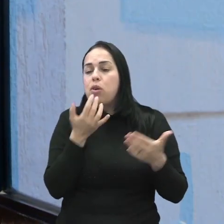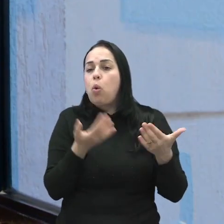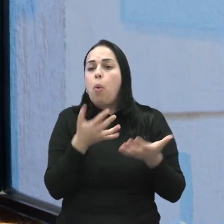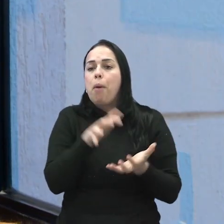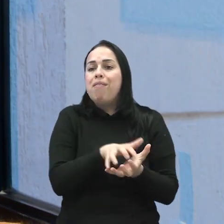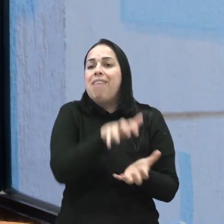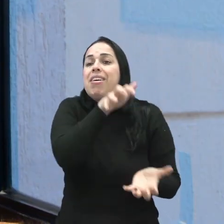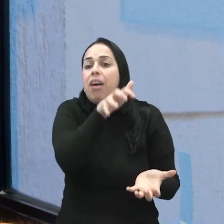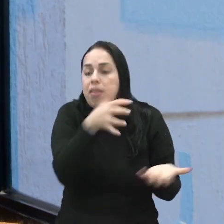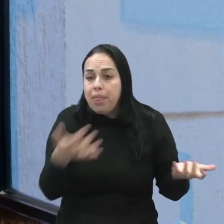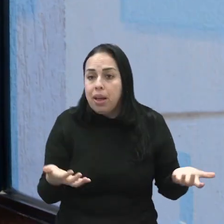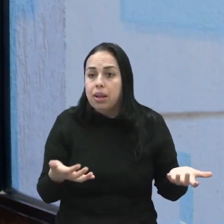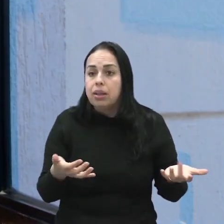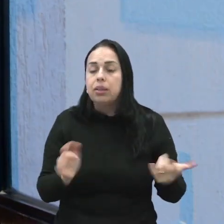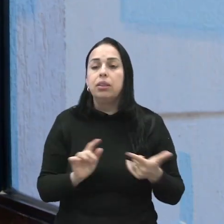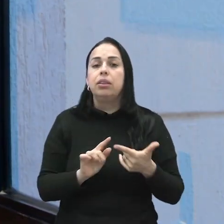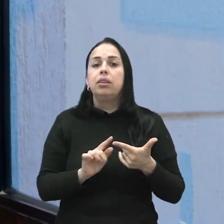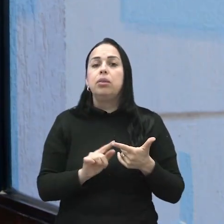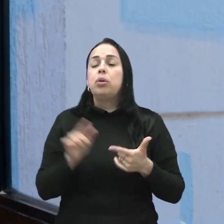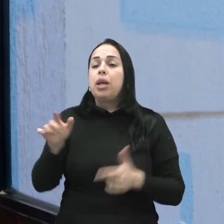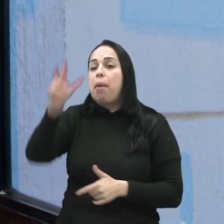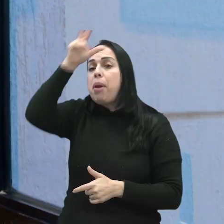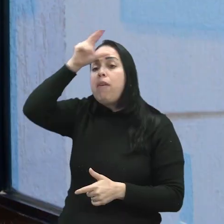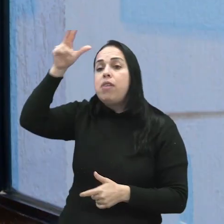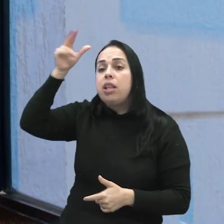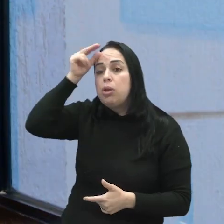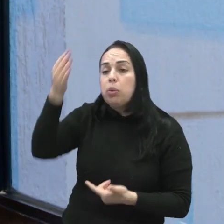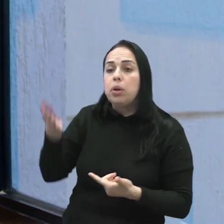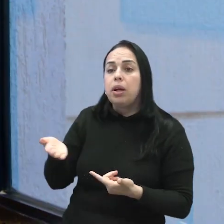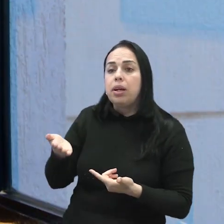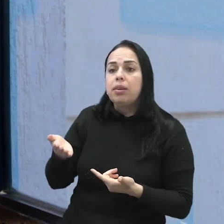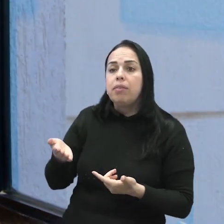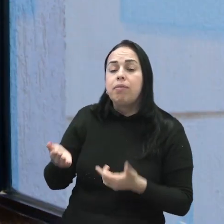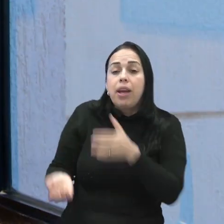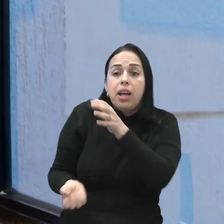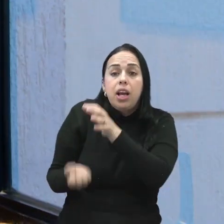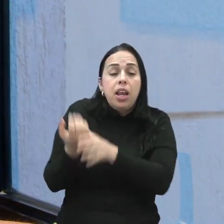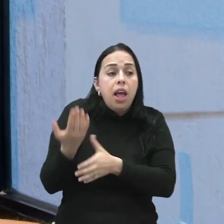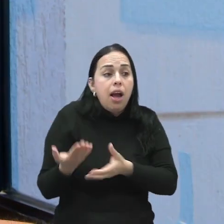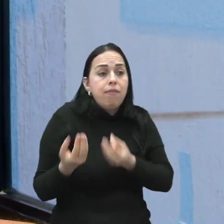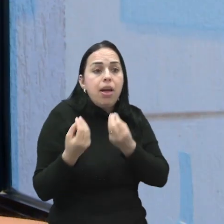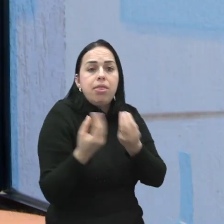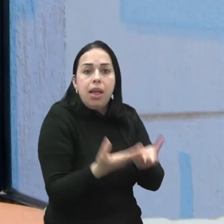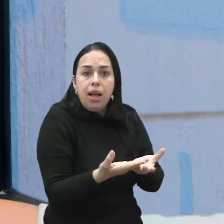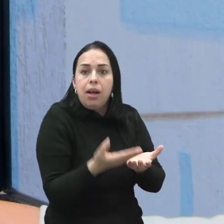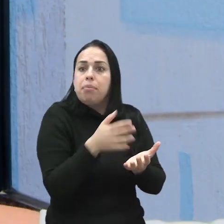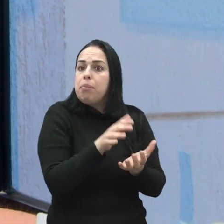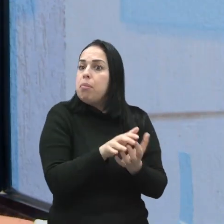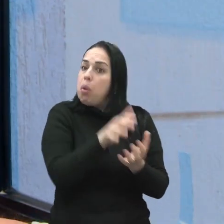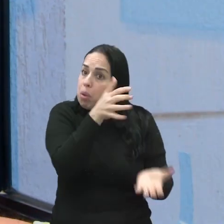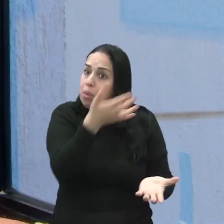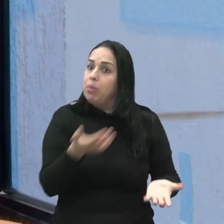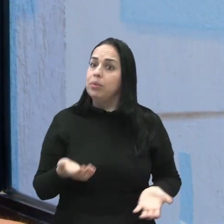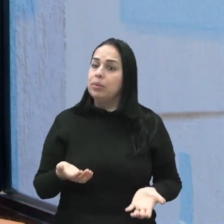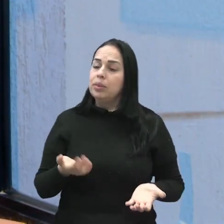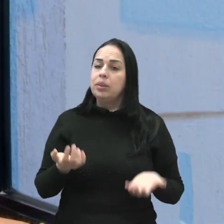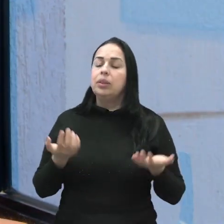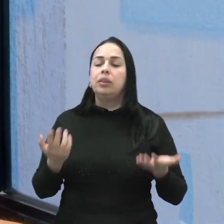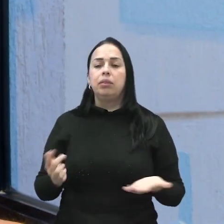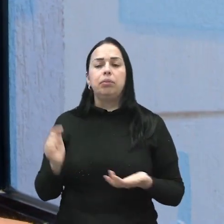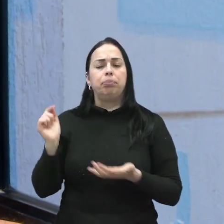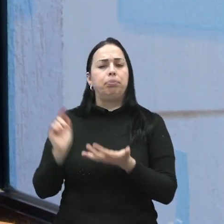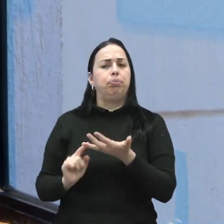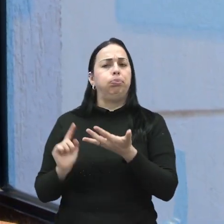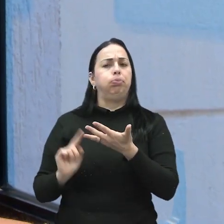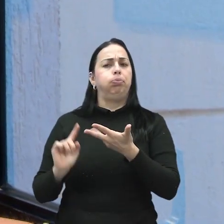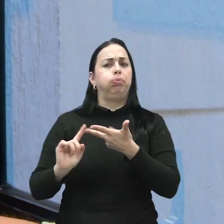fase da terceira idade? Né? O que a prefeitura ela vai implementar para esse idoso? Né?